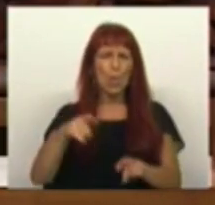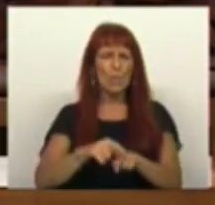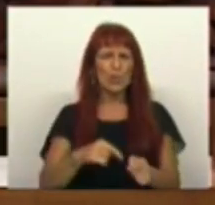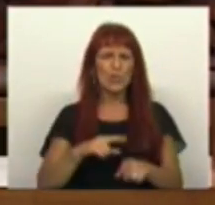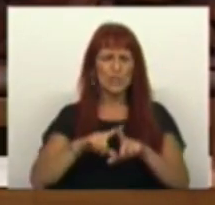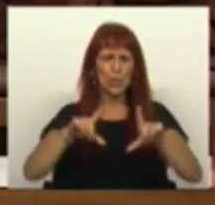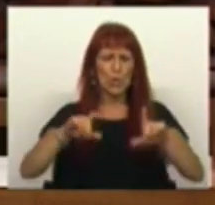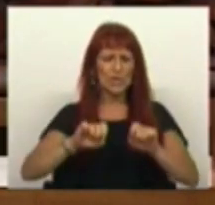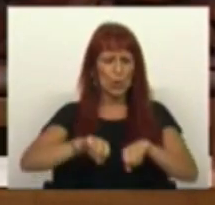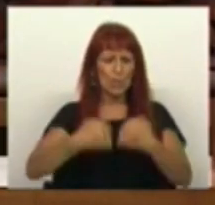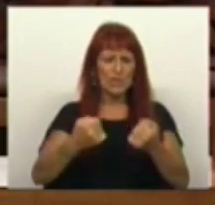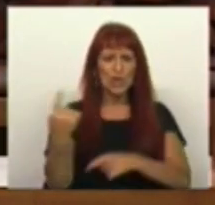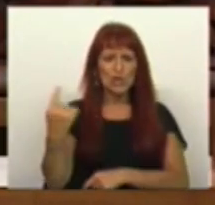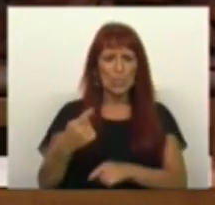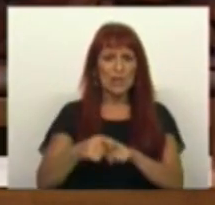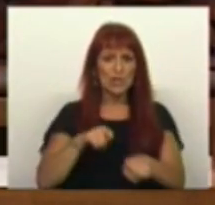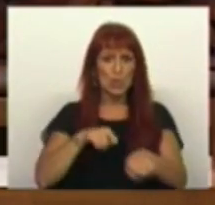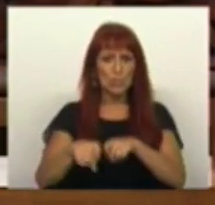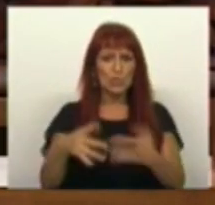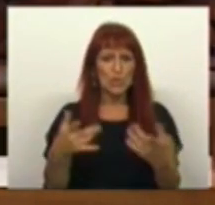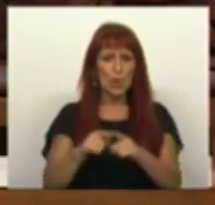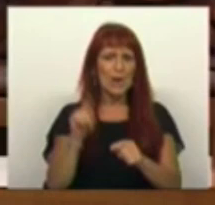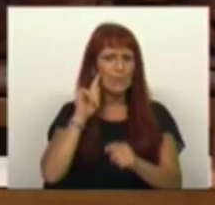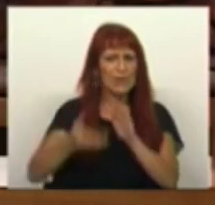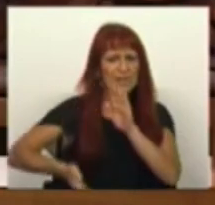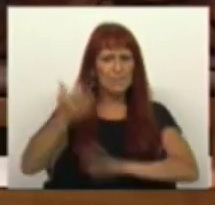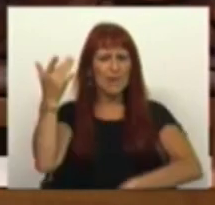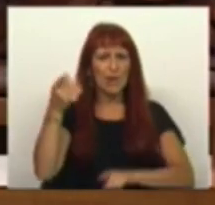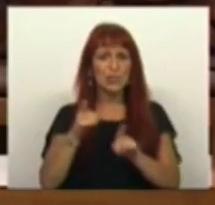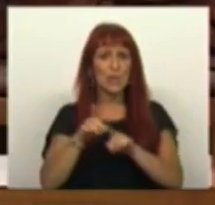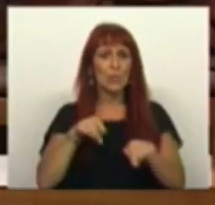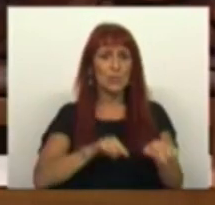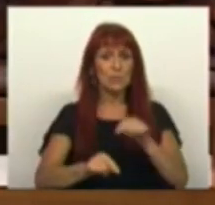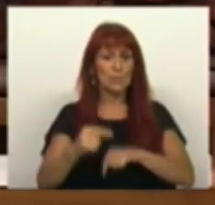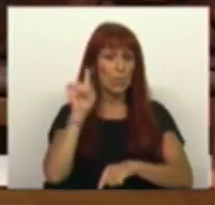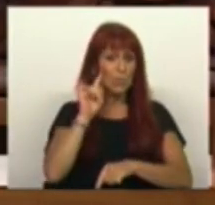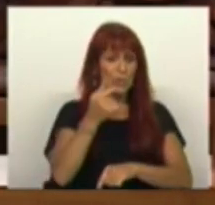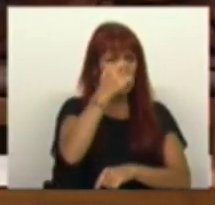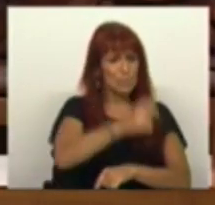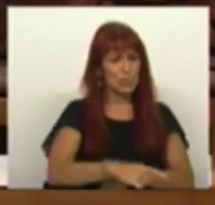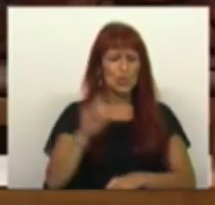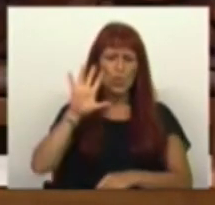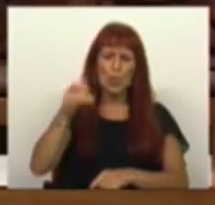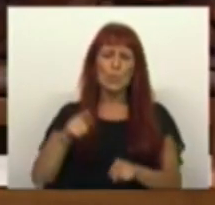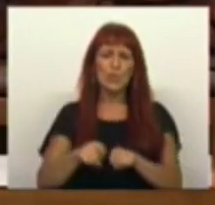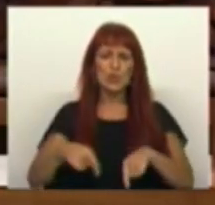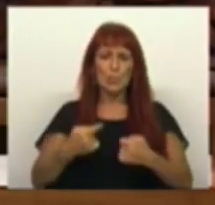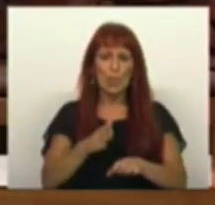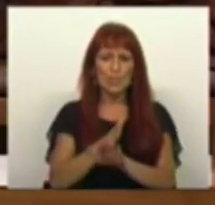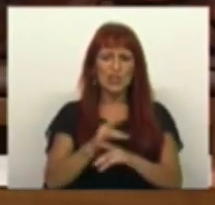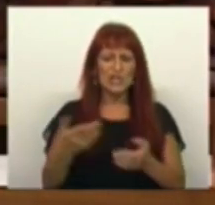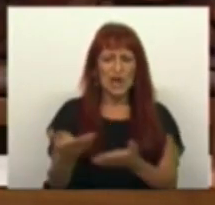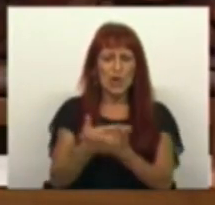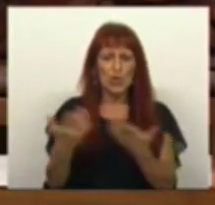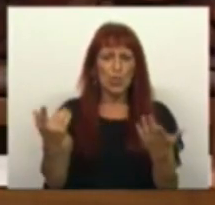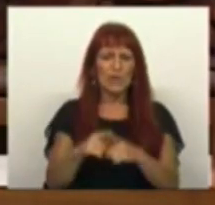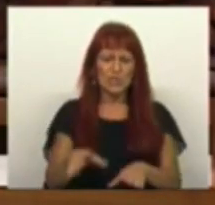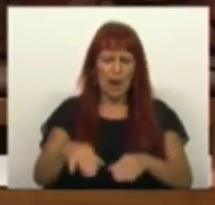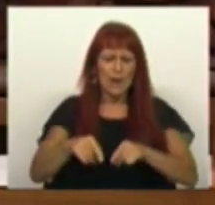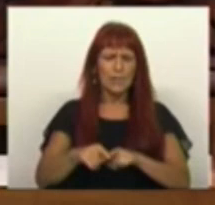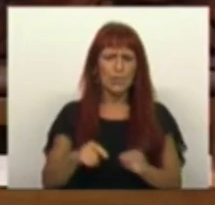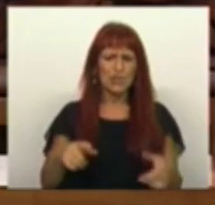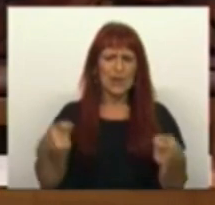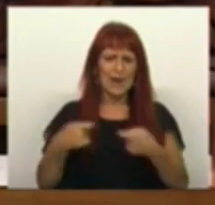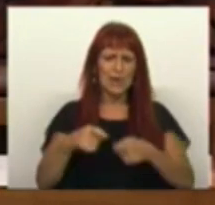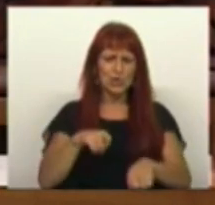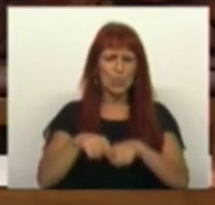o cartão do partido ou as ligações políticas sejam mais importantes que o mérito pessoal? Um país onde os próprios agentes económicos admitem que as